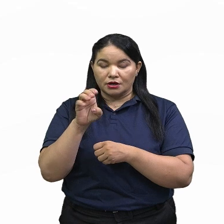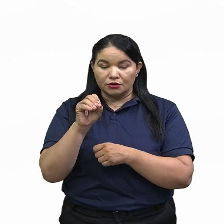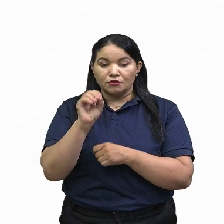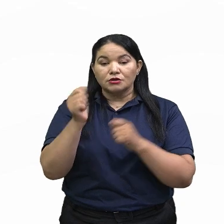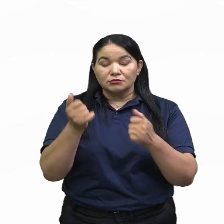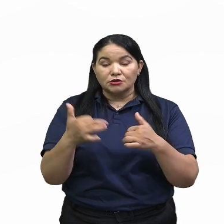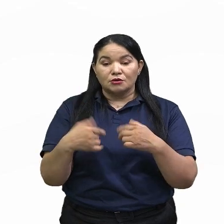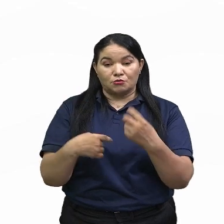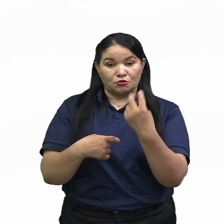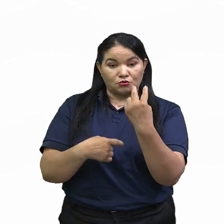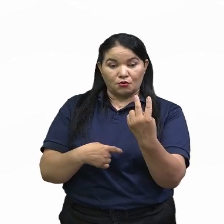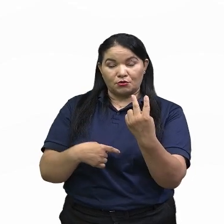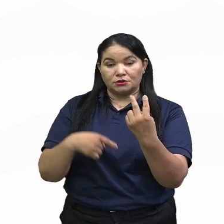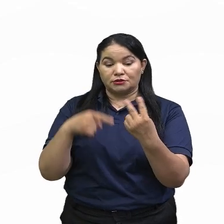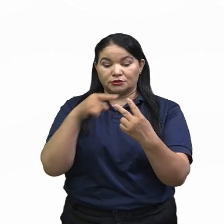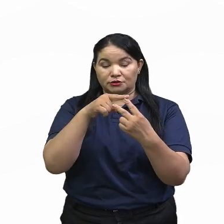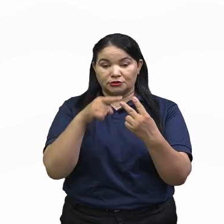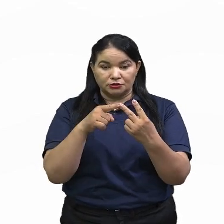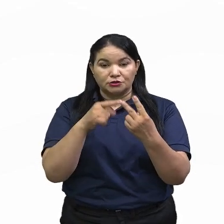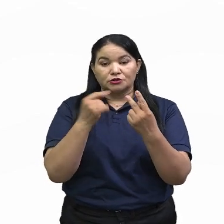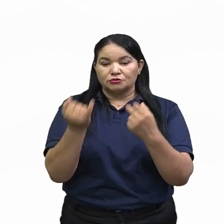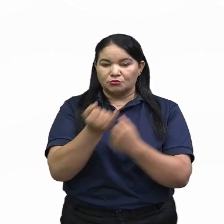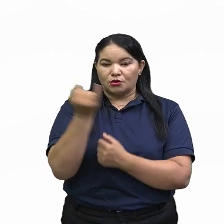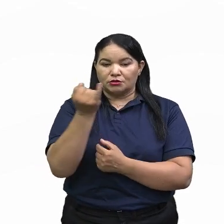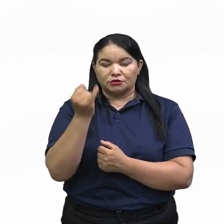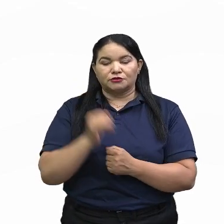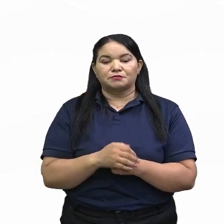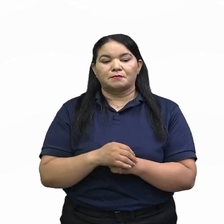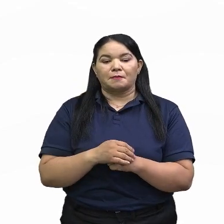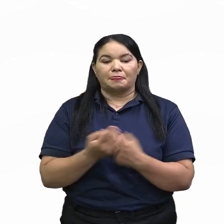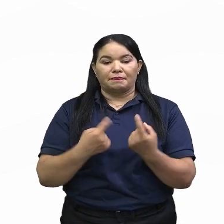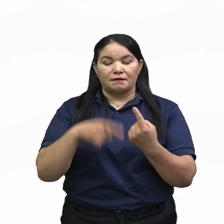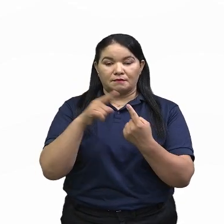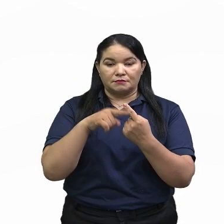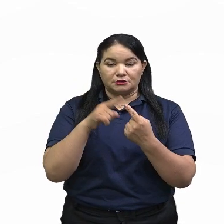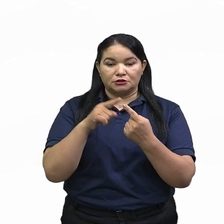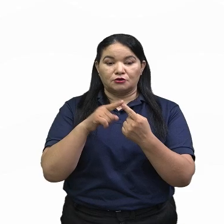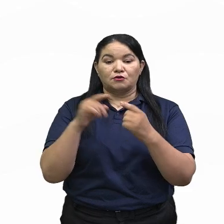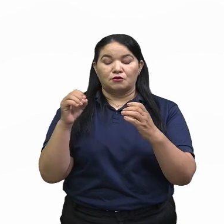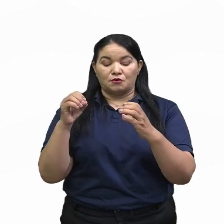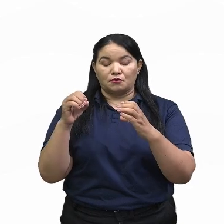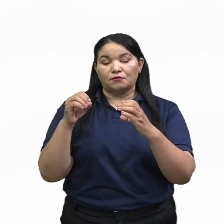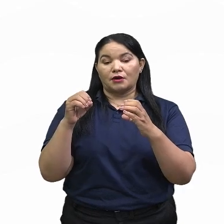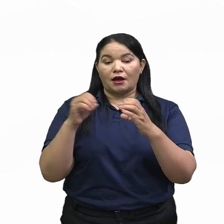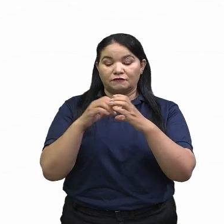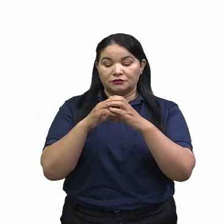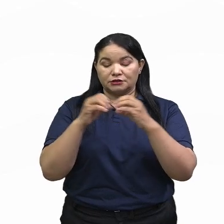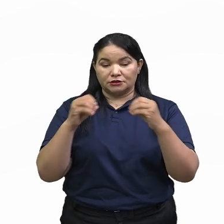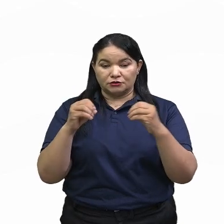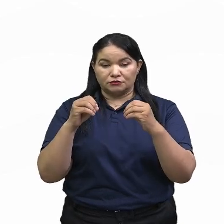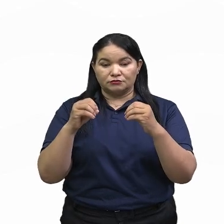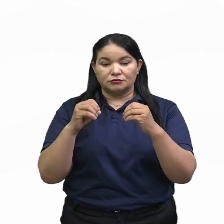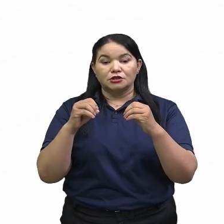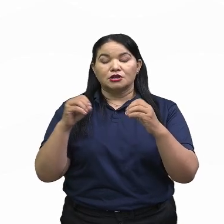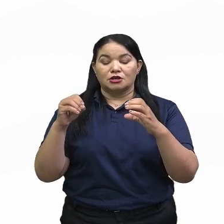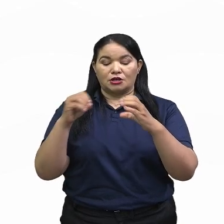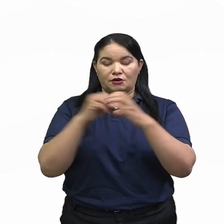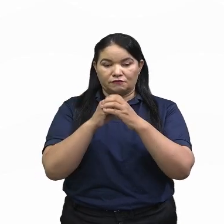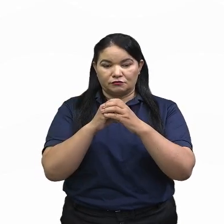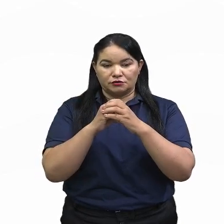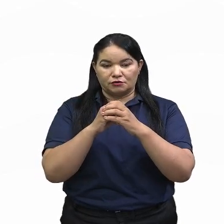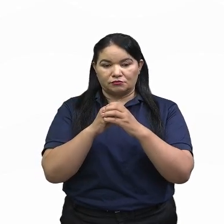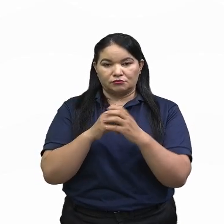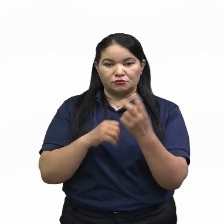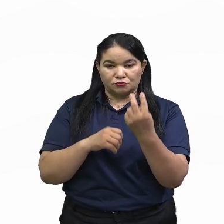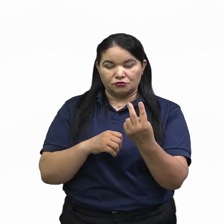importantes, que são fissão e fusão nuclear. Vimos cada uma, como você